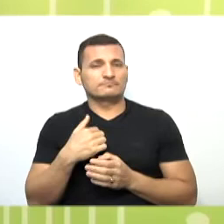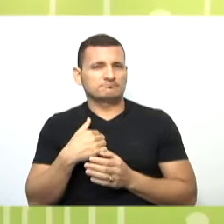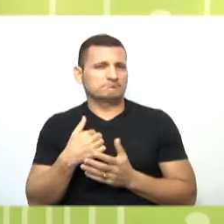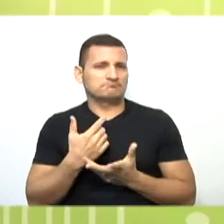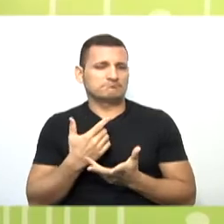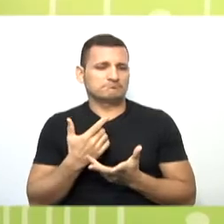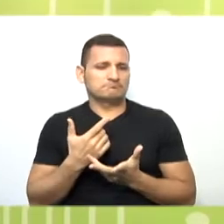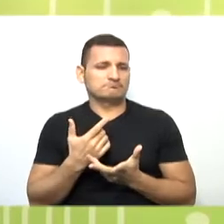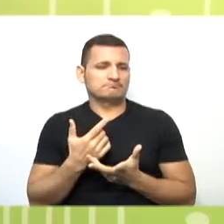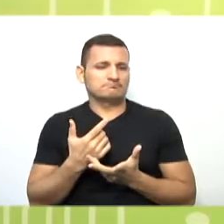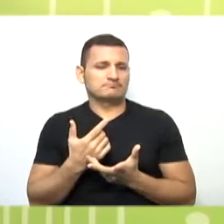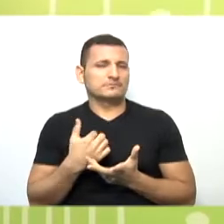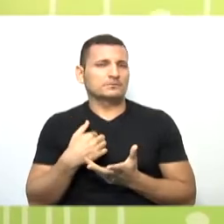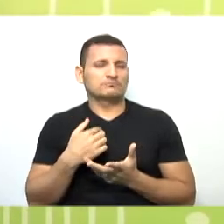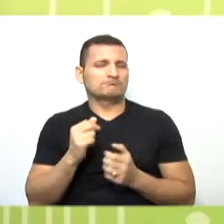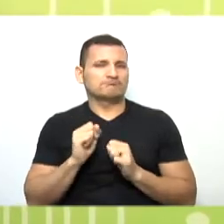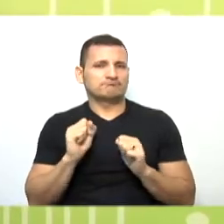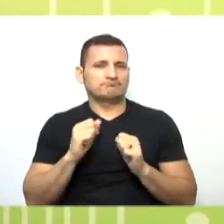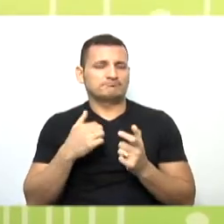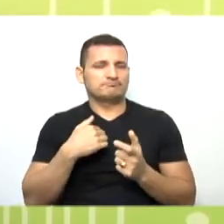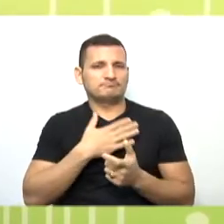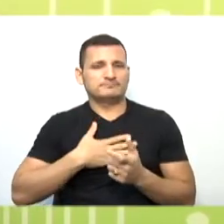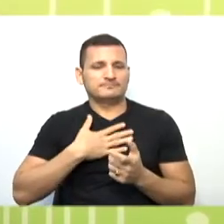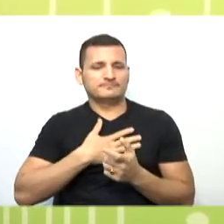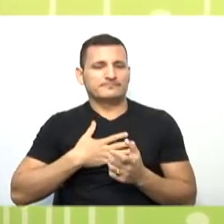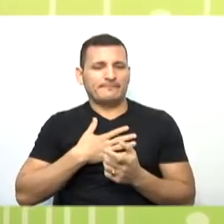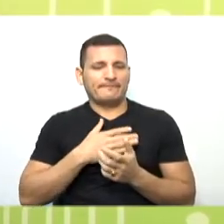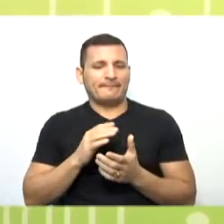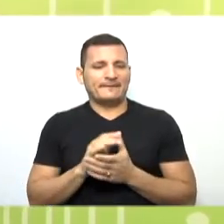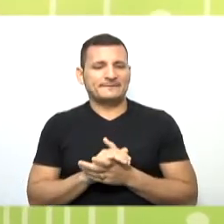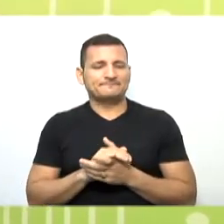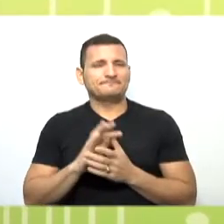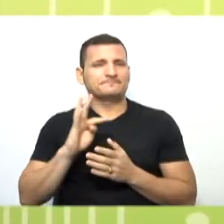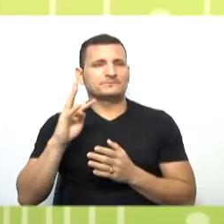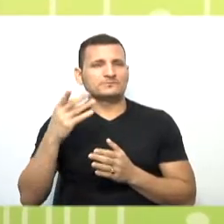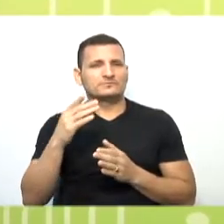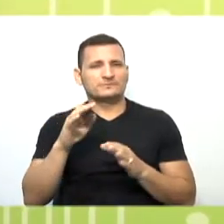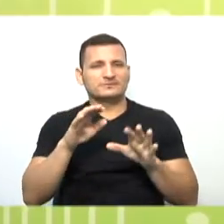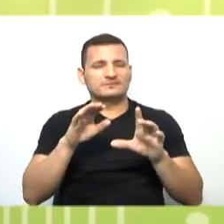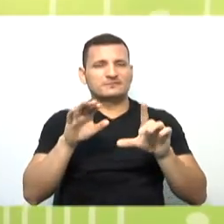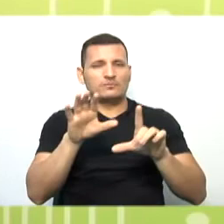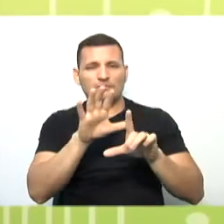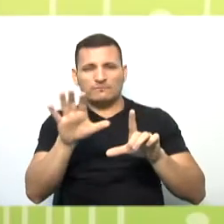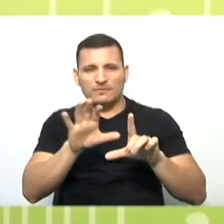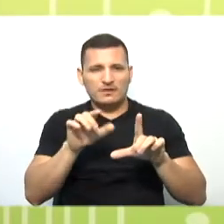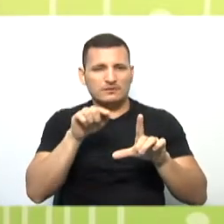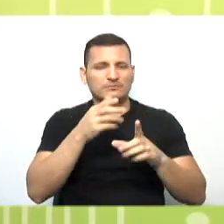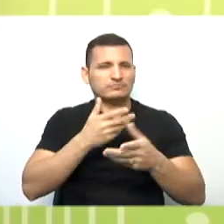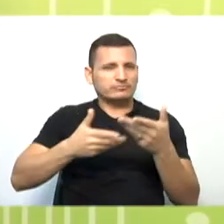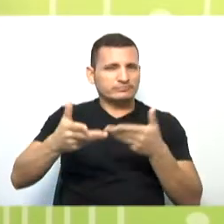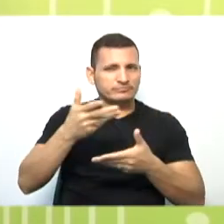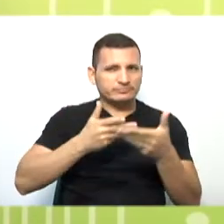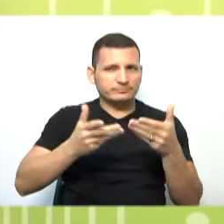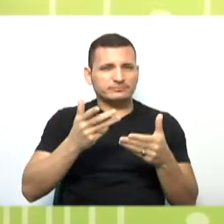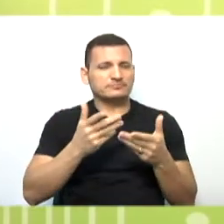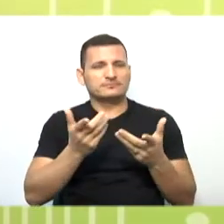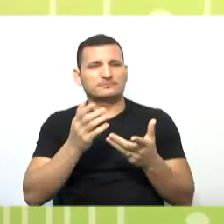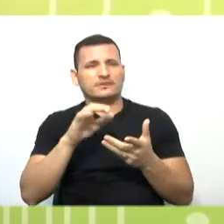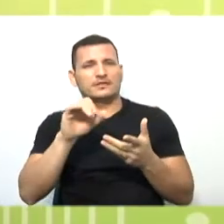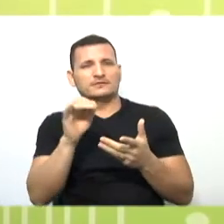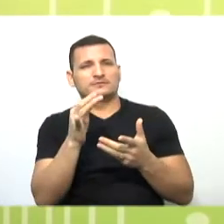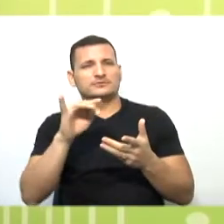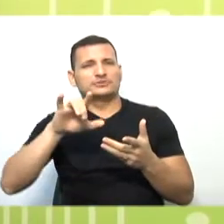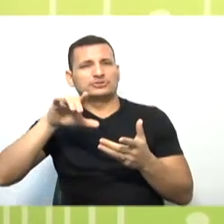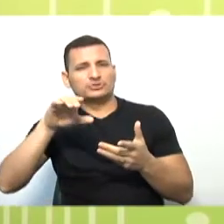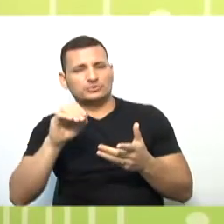Nossa, não posso falar que eu adoro essas coisas. Adoro. Tudo que se mexe, tudo que é interativo, tudo que é estilo, eu